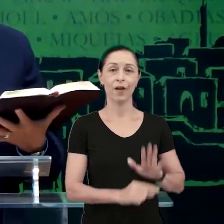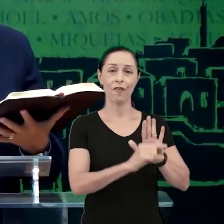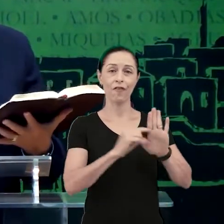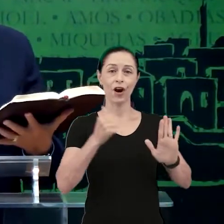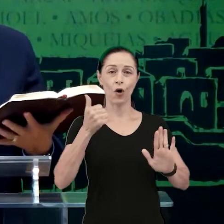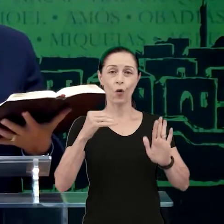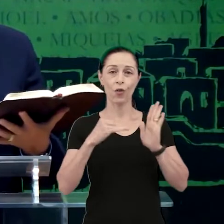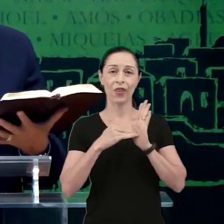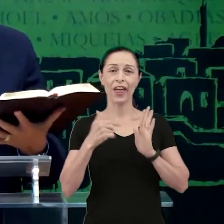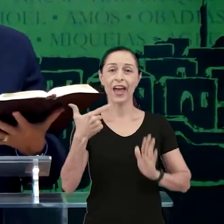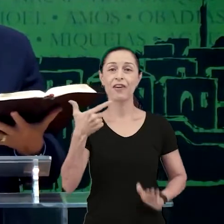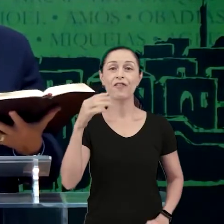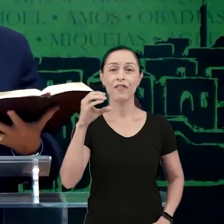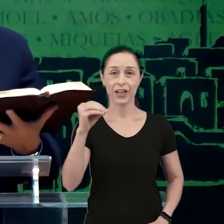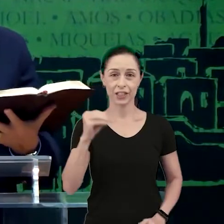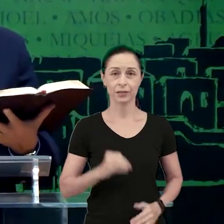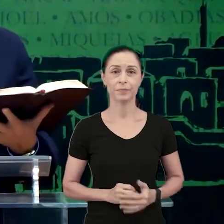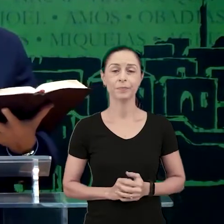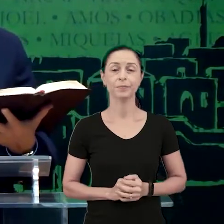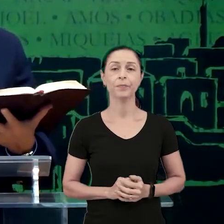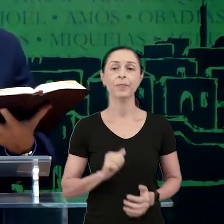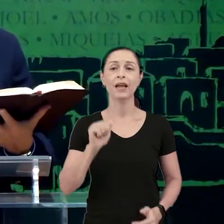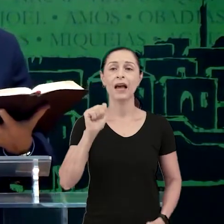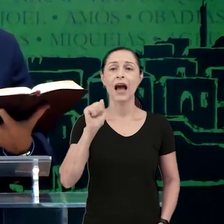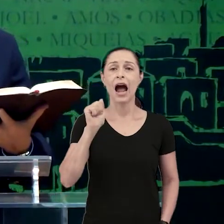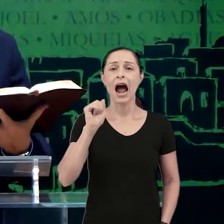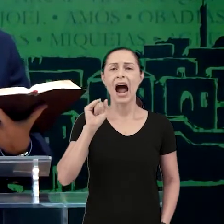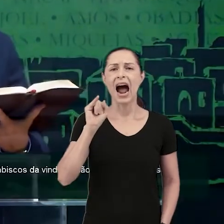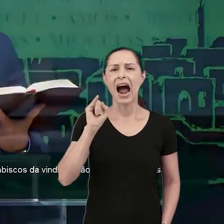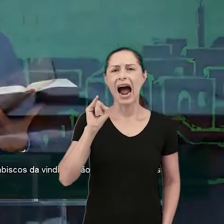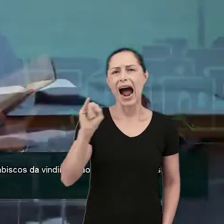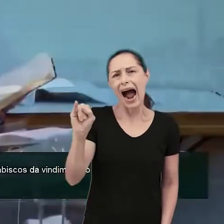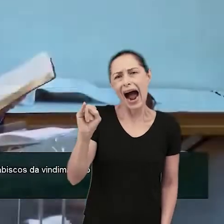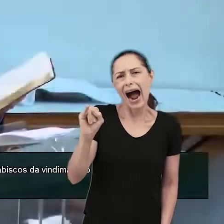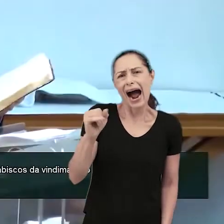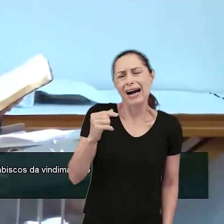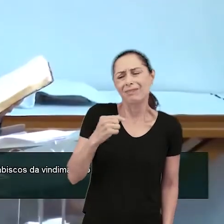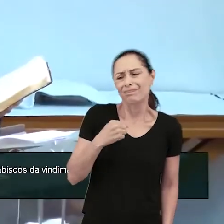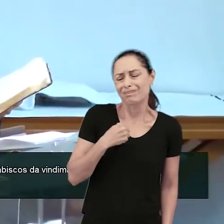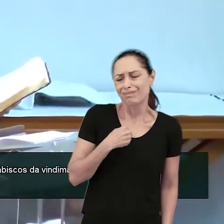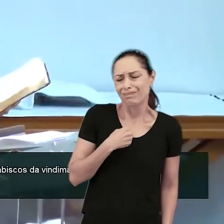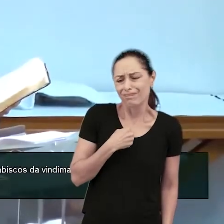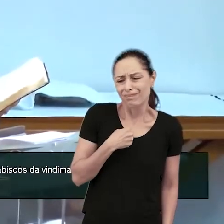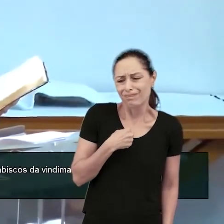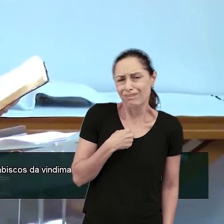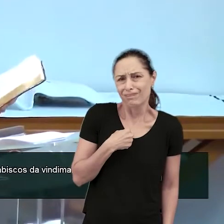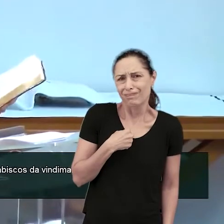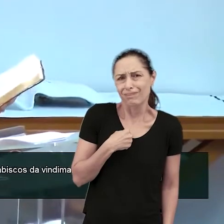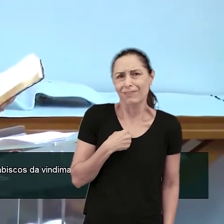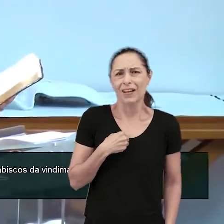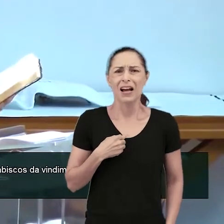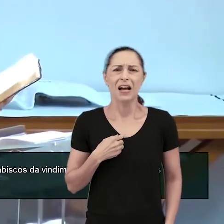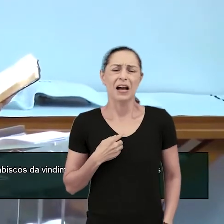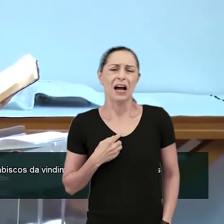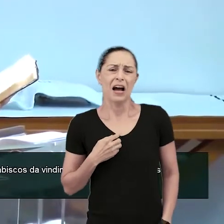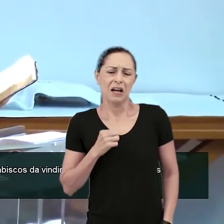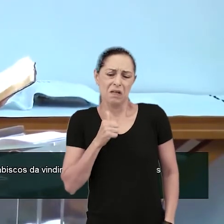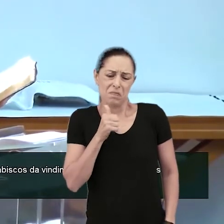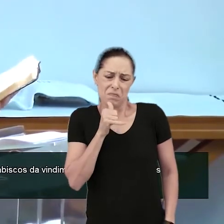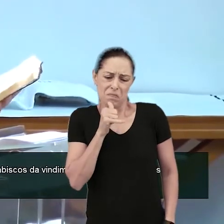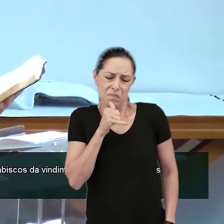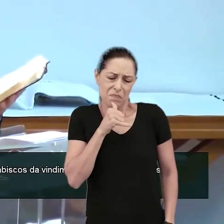Versos de 1 a 20 está escrito assim: ai de mim, porque estou como quando são colhidas as frutas do